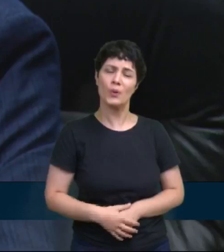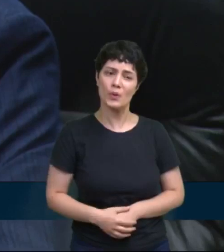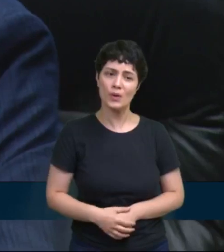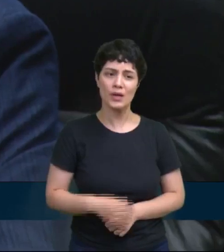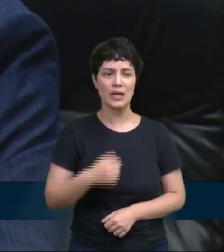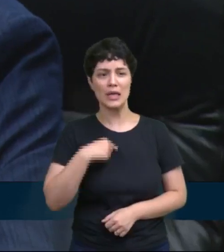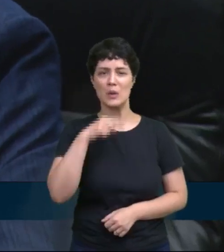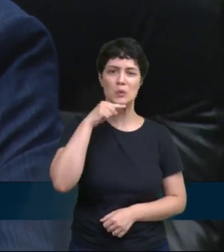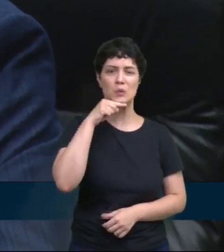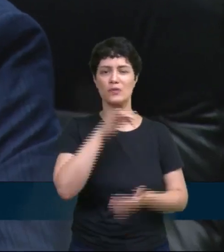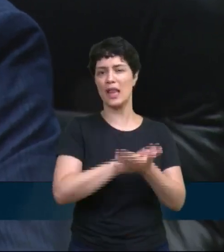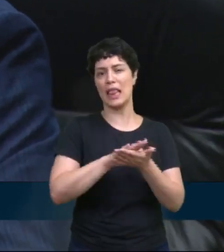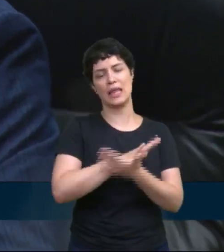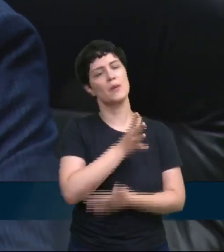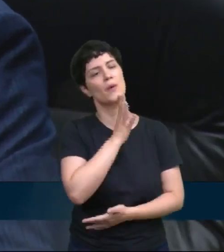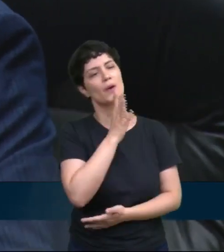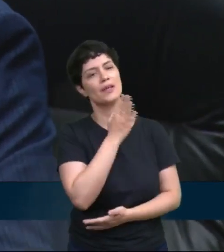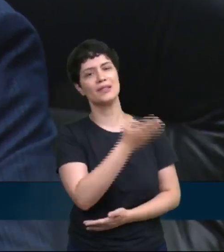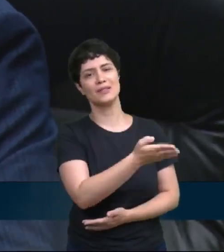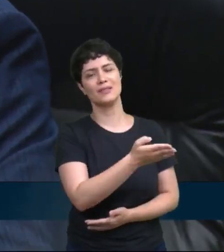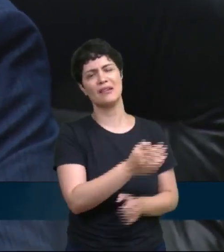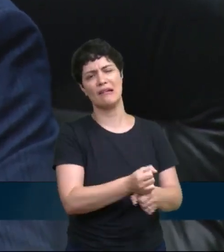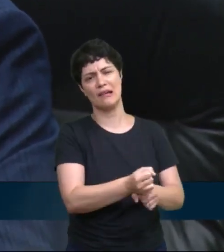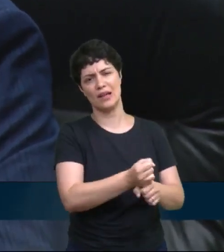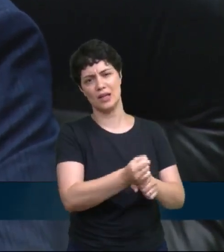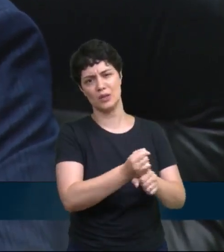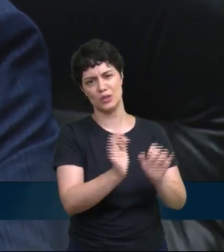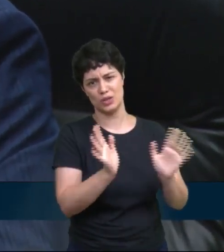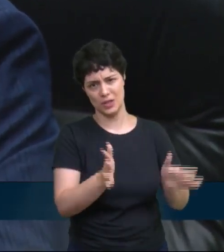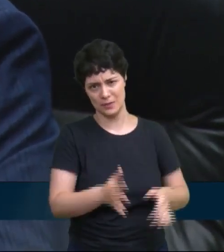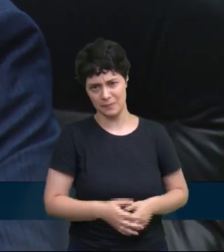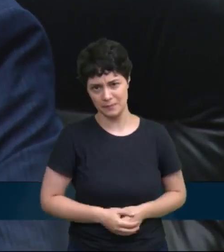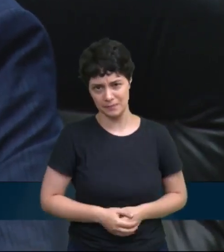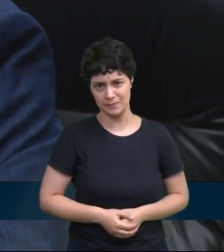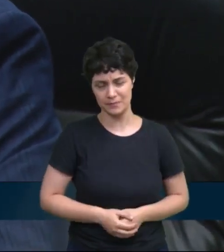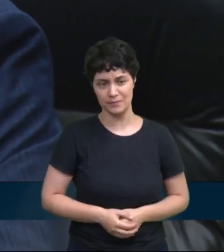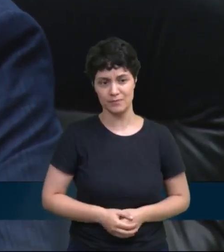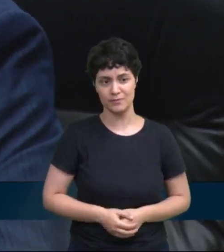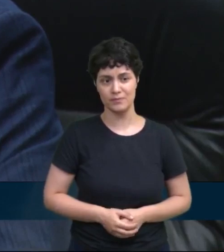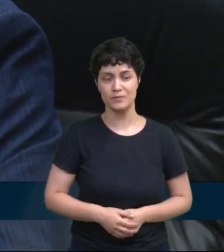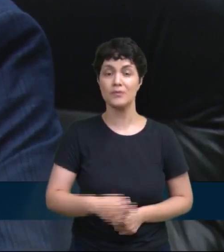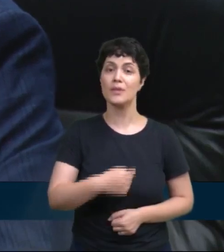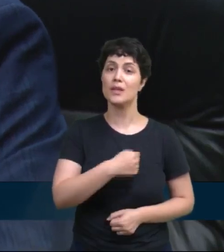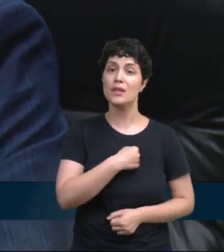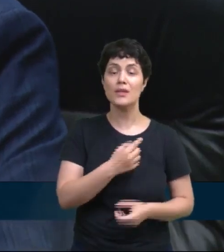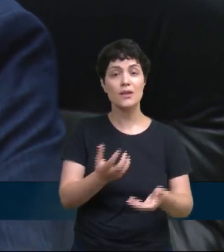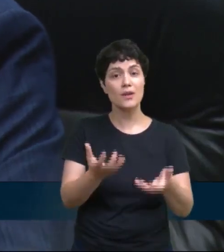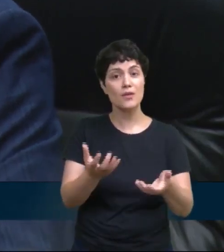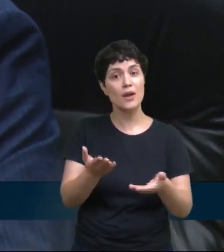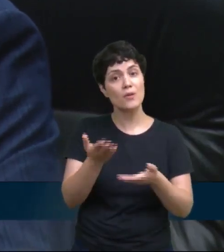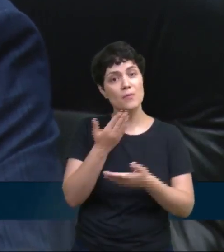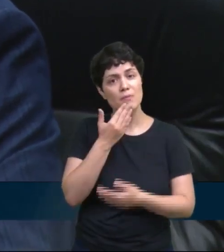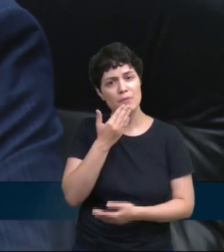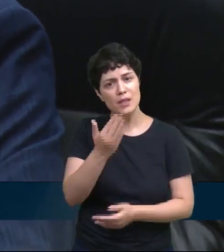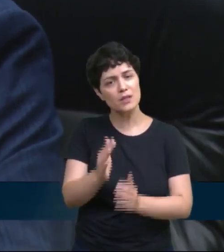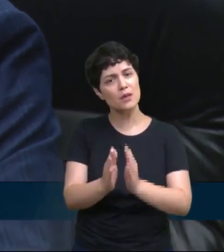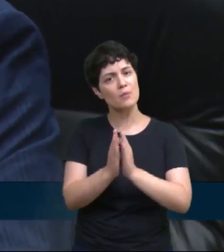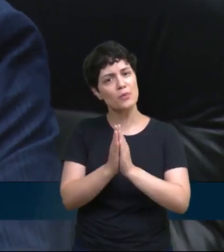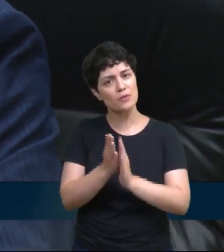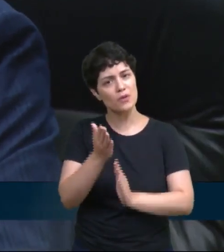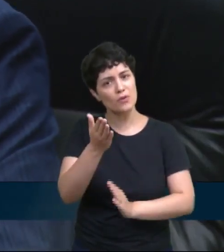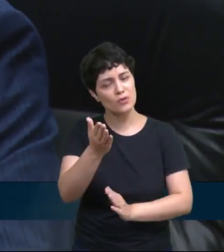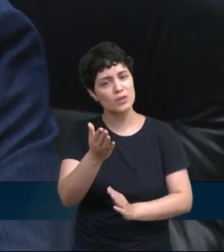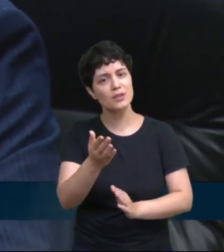eu que o conheço há muito tempo. E quero que você transmita, em meu